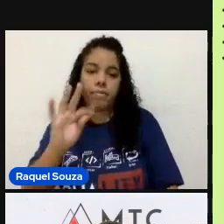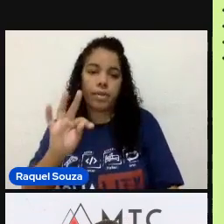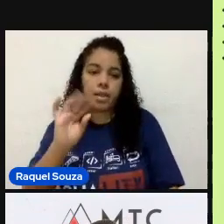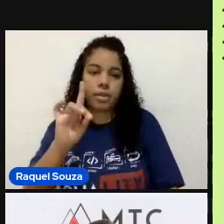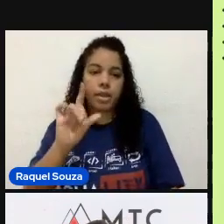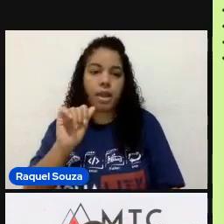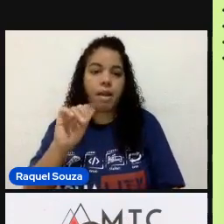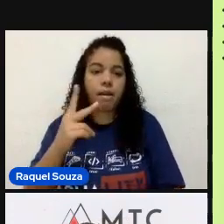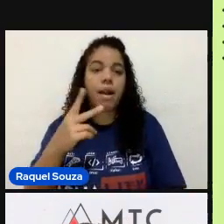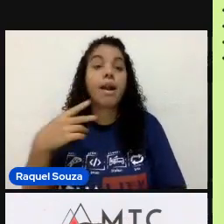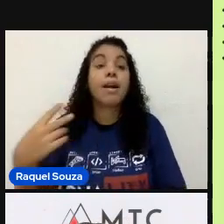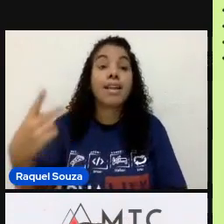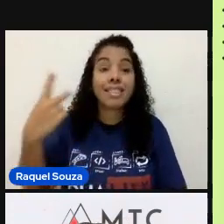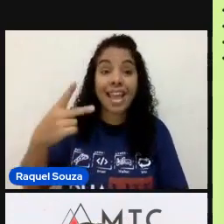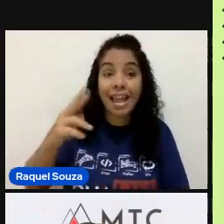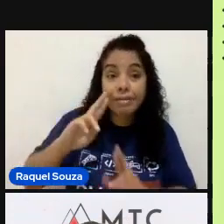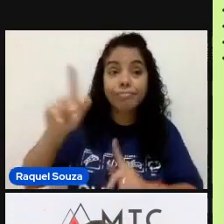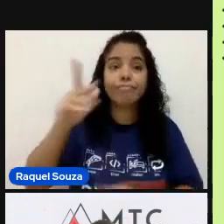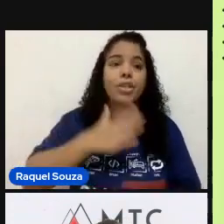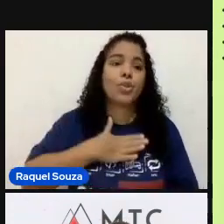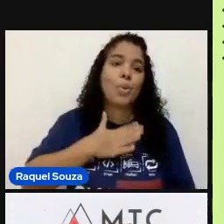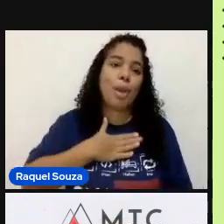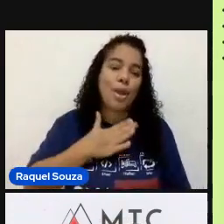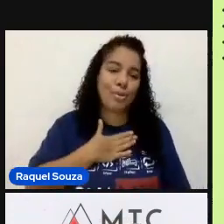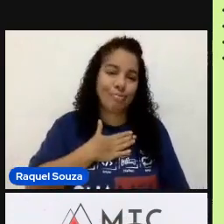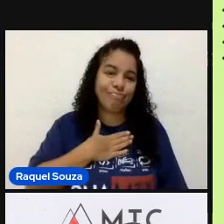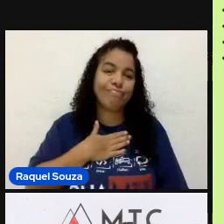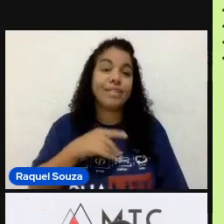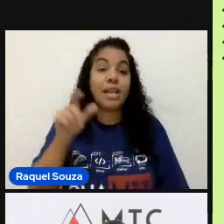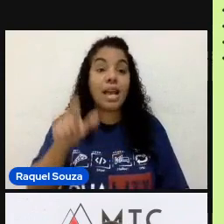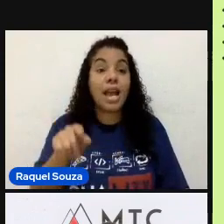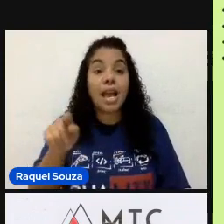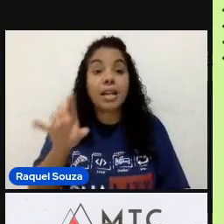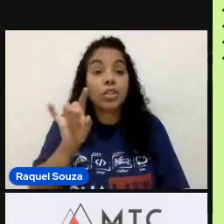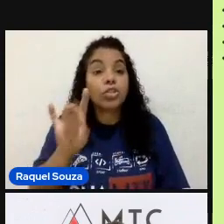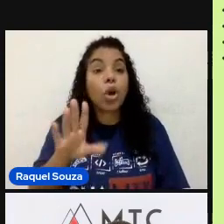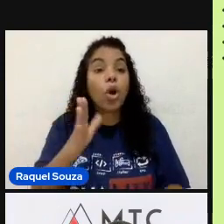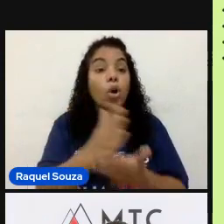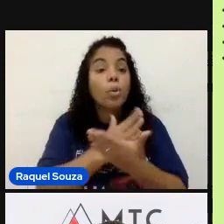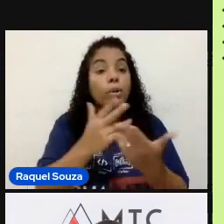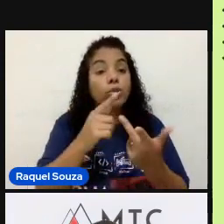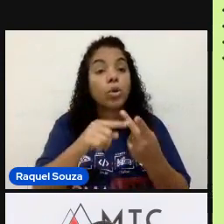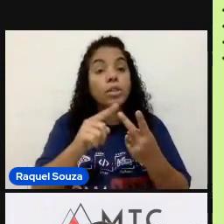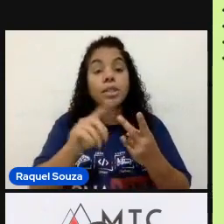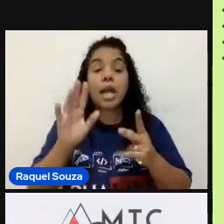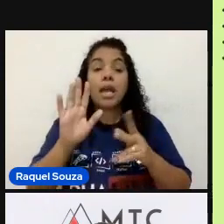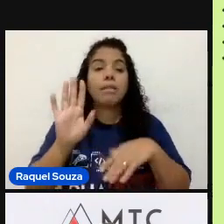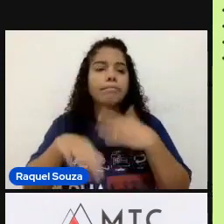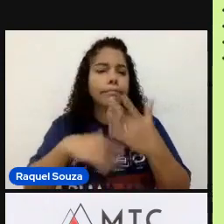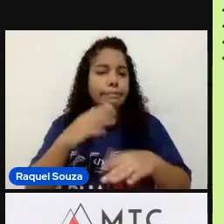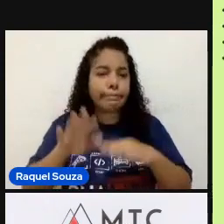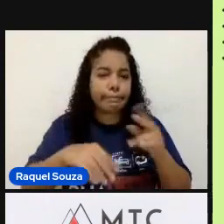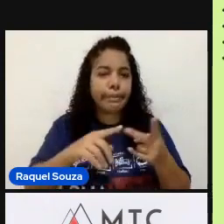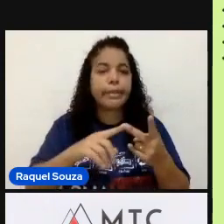é totalmente diferente do meu. O que ela tem são as mesmas coisas, como desorganização, é,